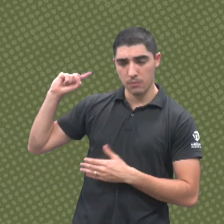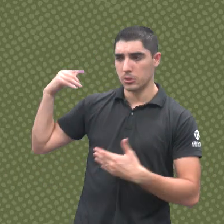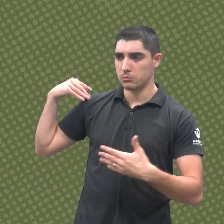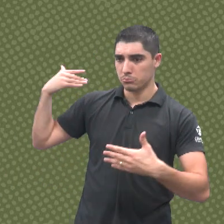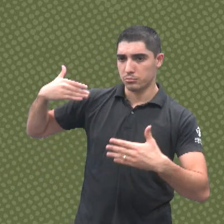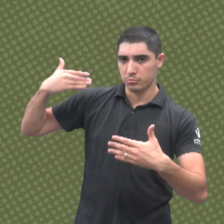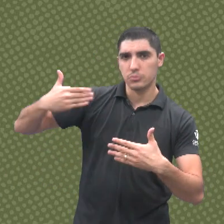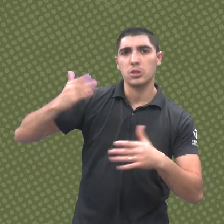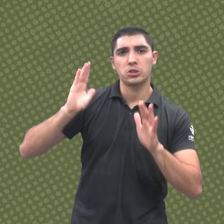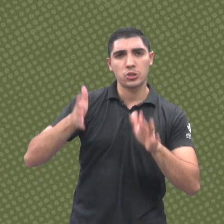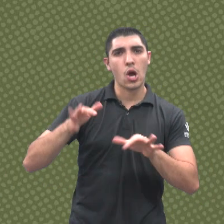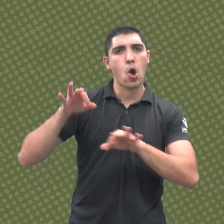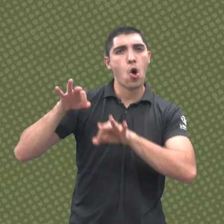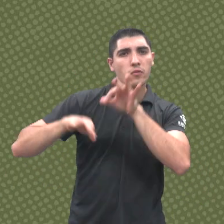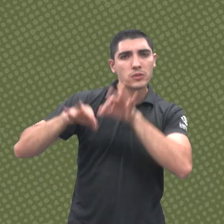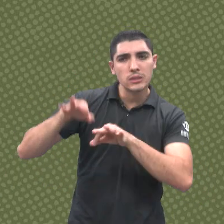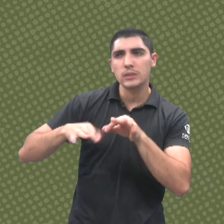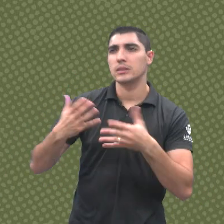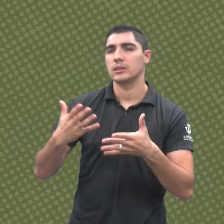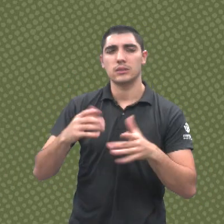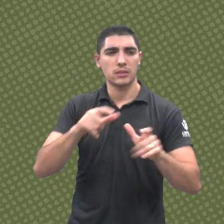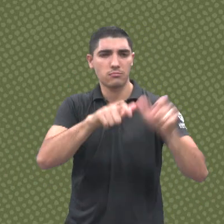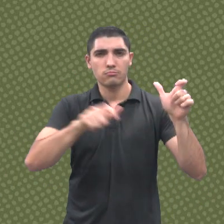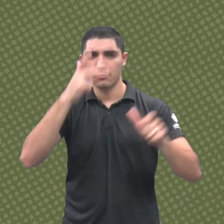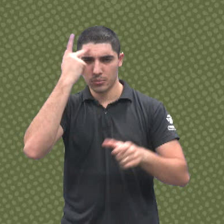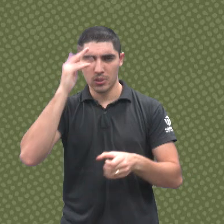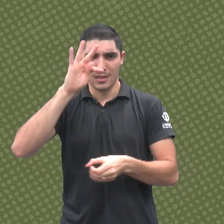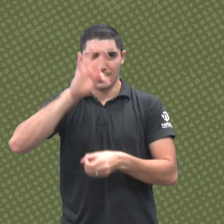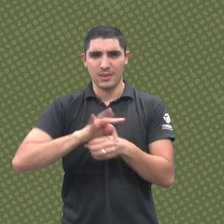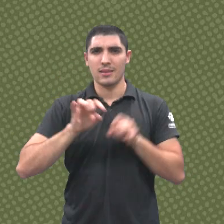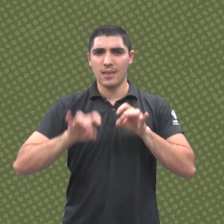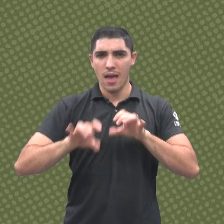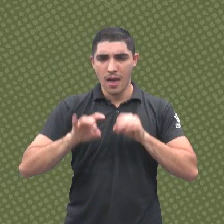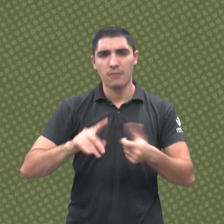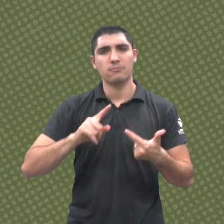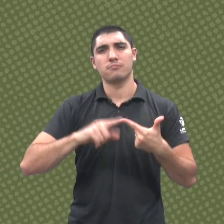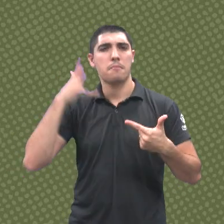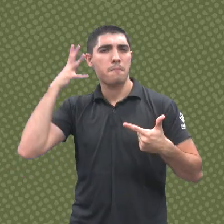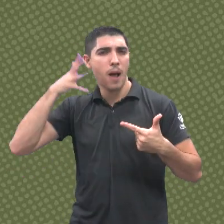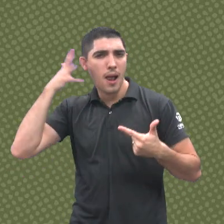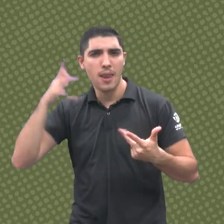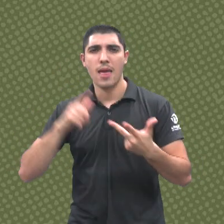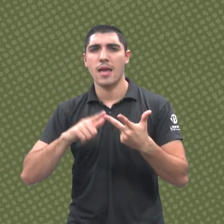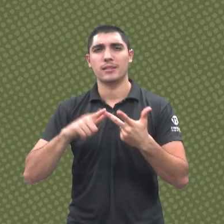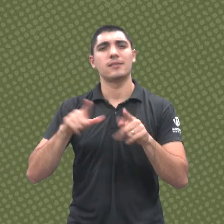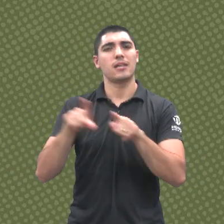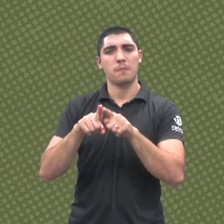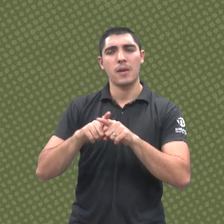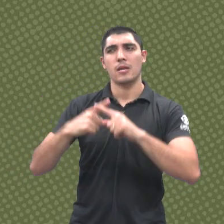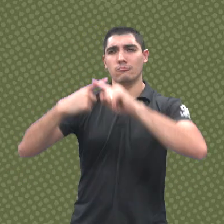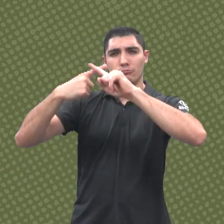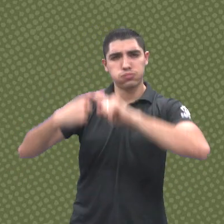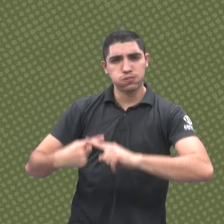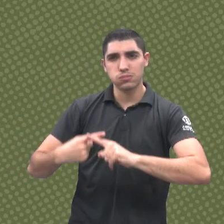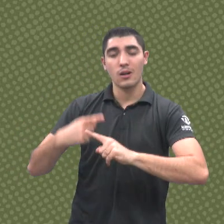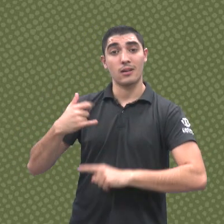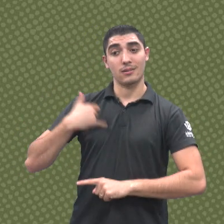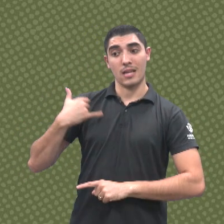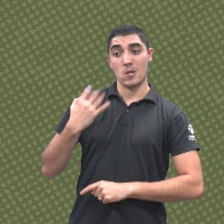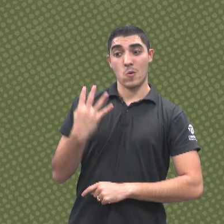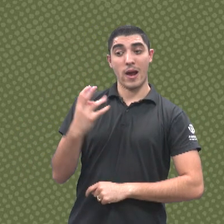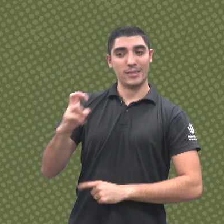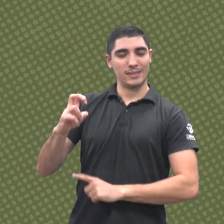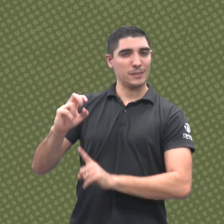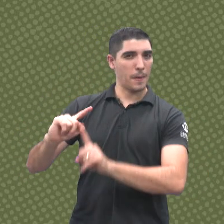clínica internacional de técnicos de basquete no Teatrão, palestras, Copa Popular de Basquete 45+, apresentação do time